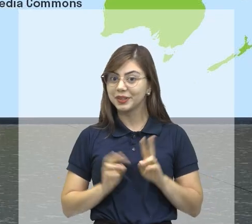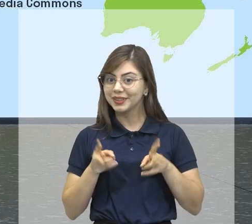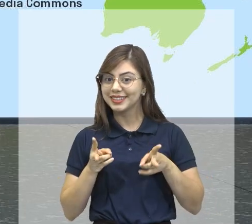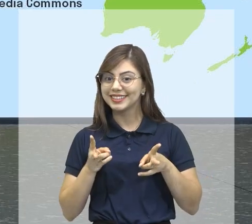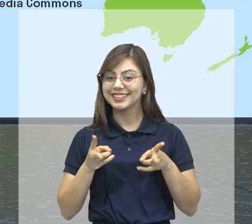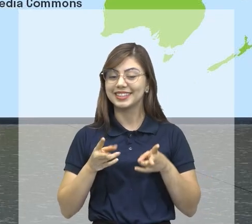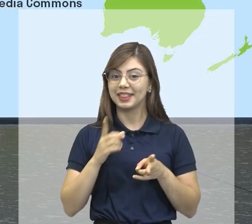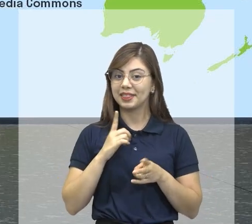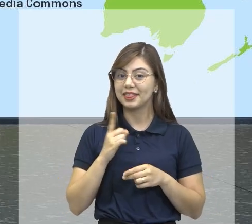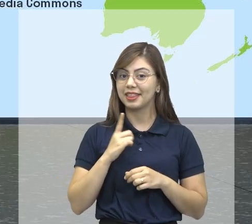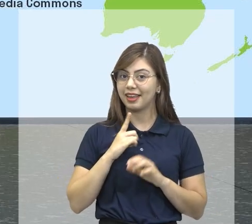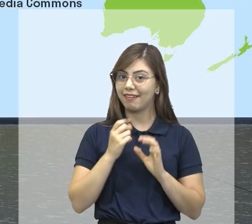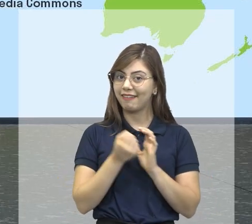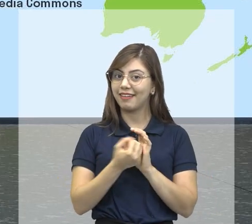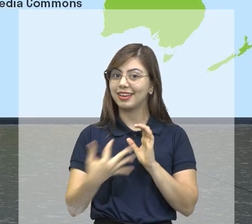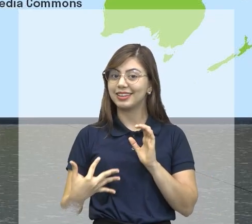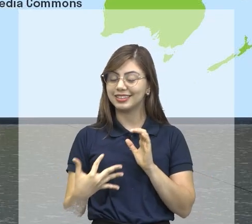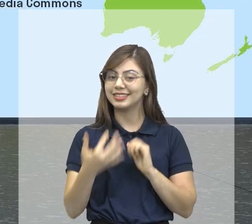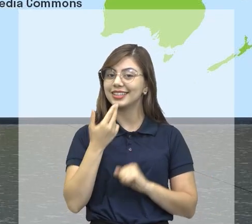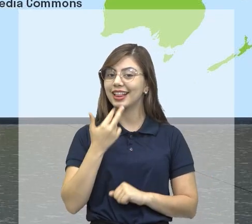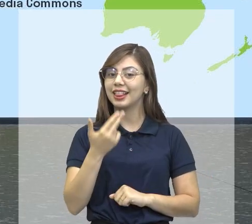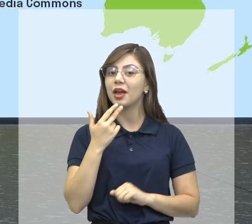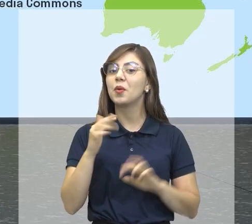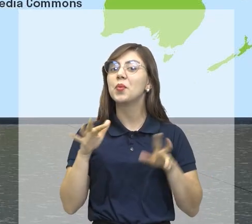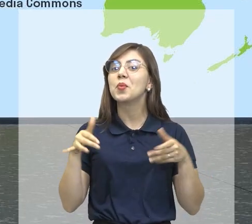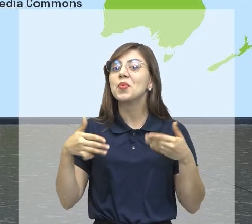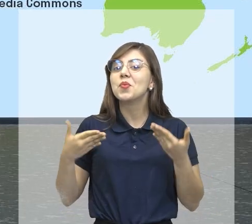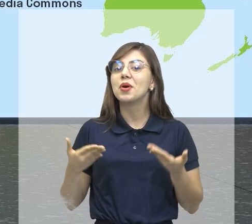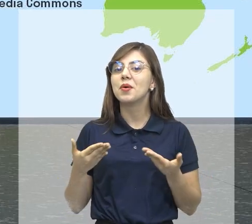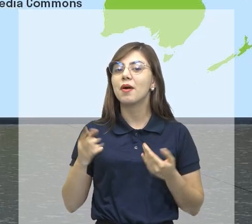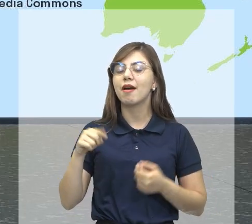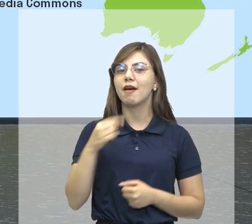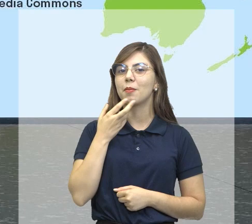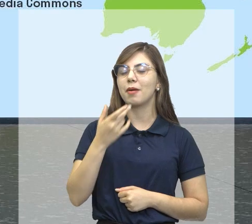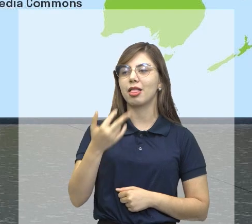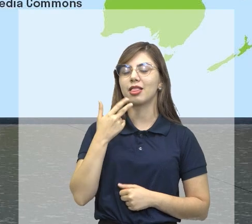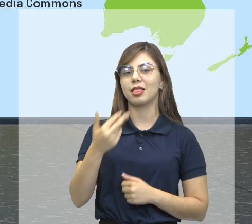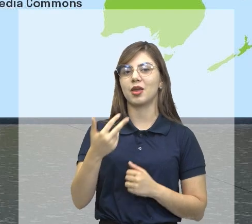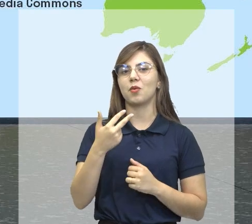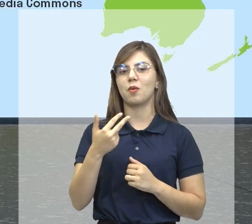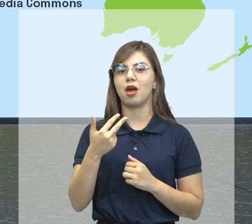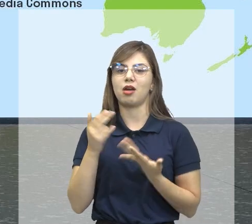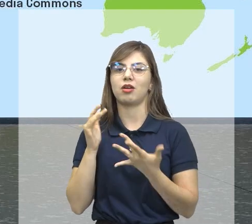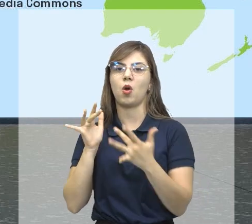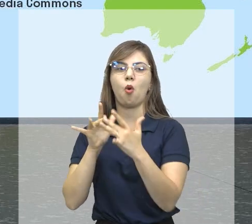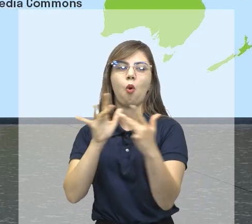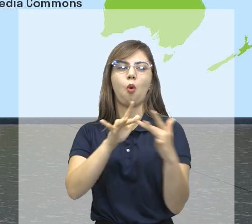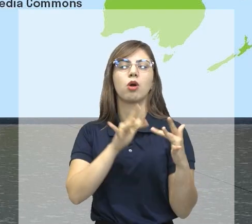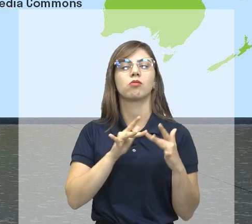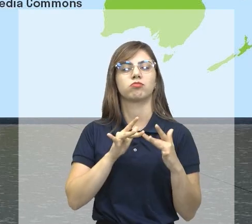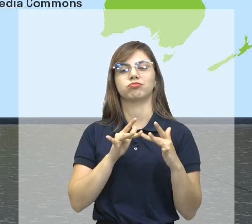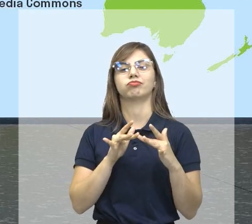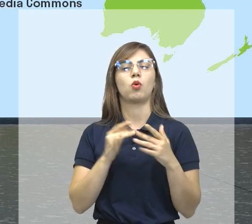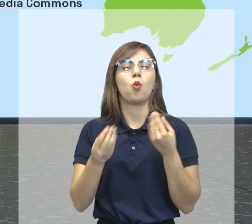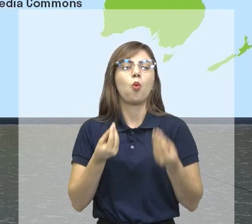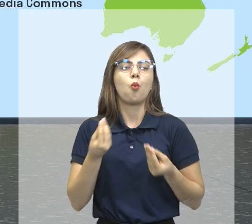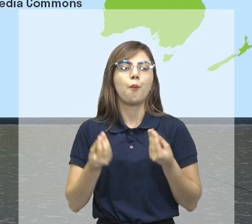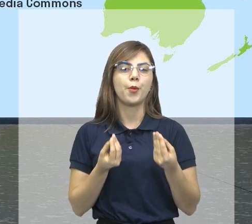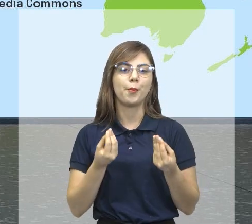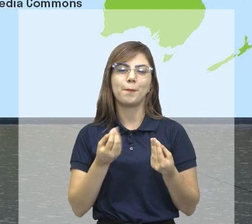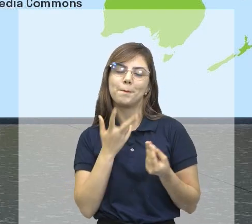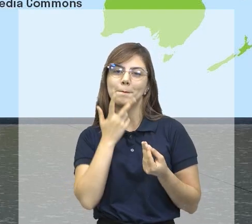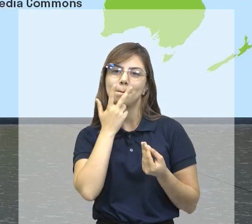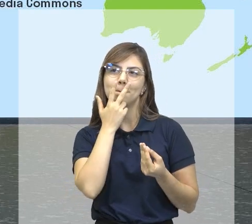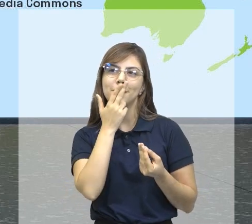Continuando, tem mais um aspecto dessa língua aí. É um idioma de contato. Como assim contato? É como se fosse uma